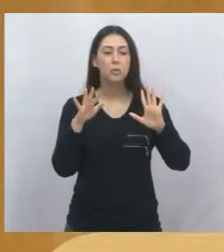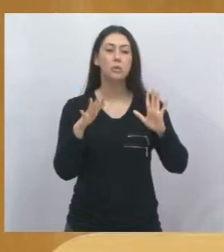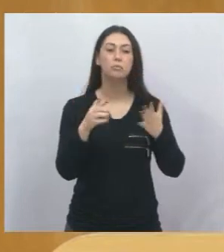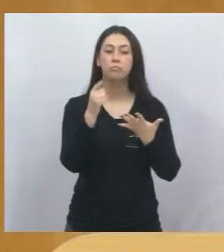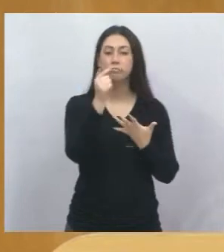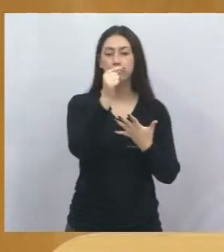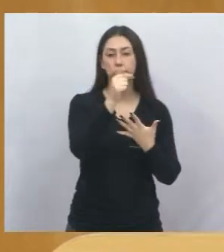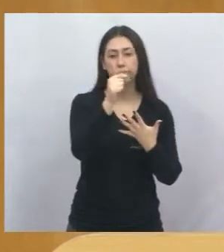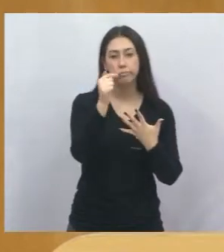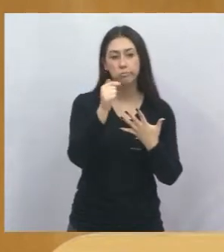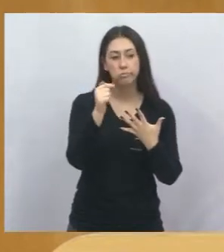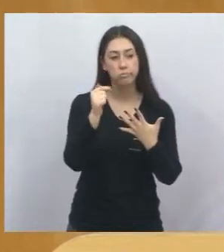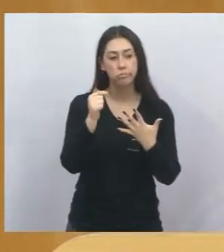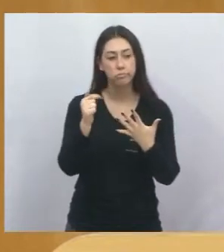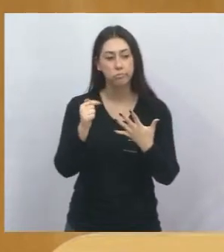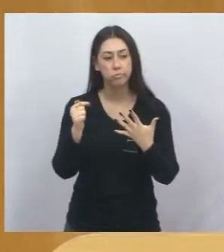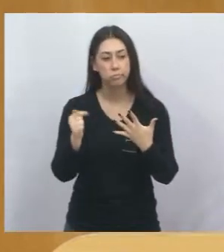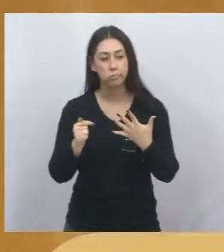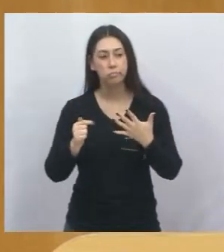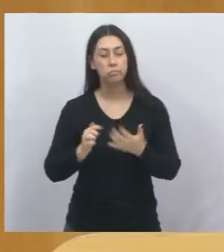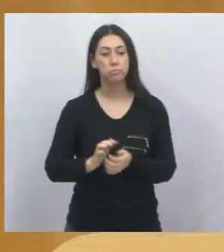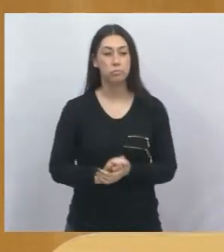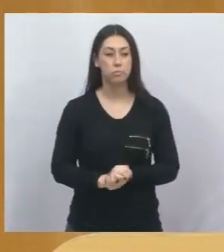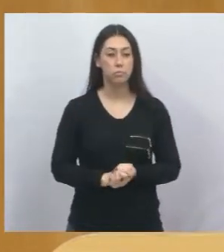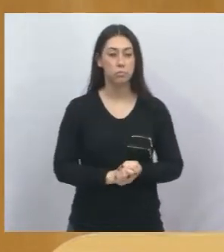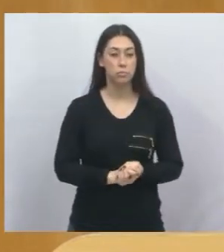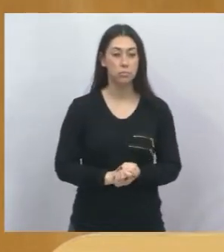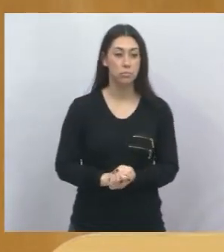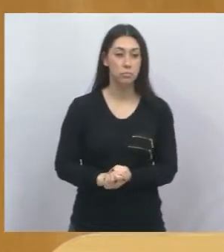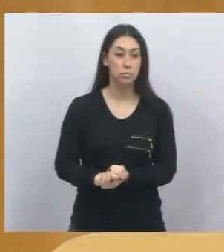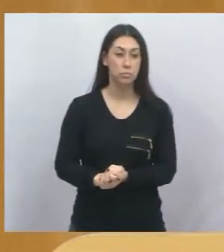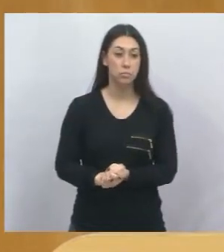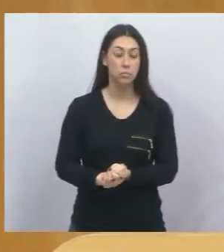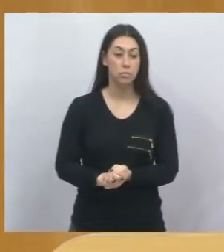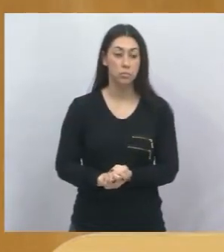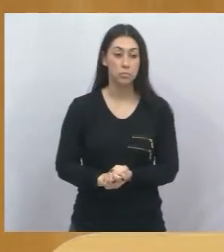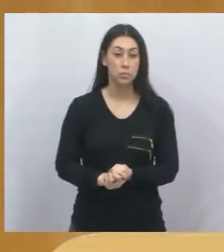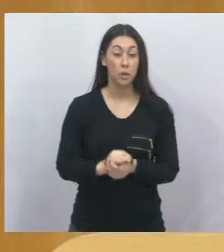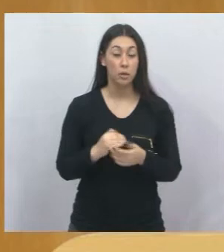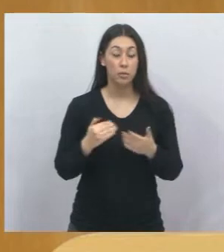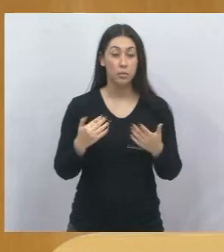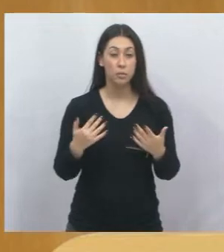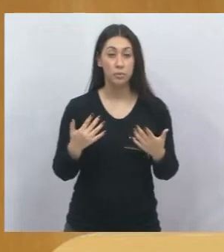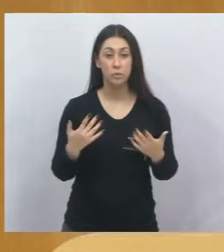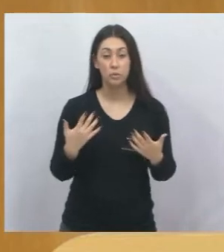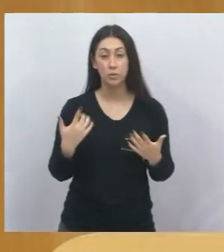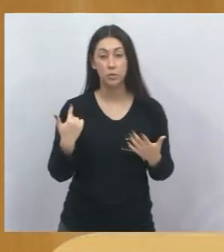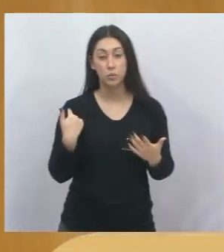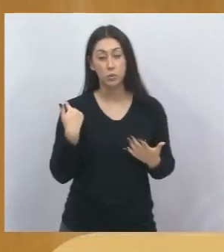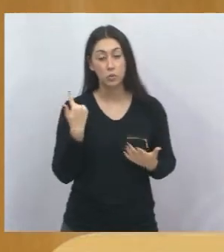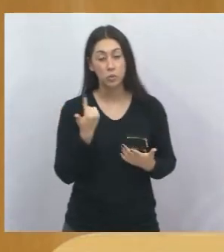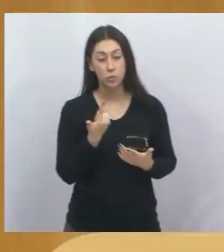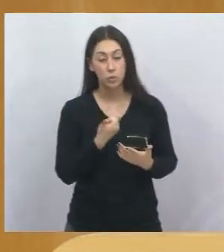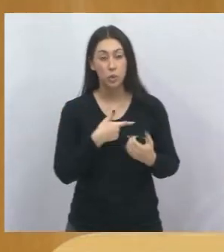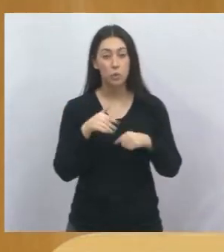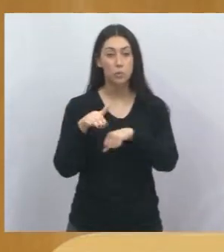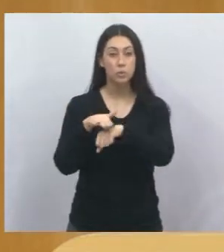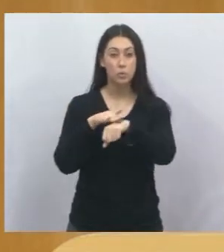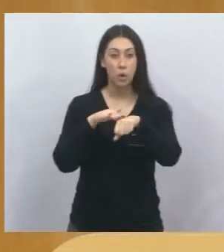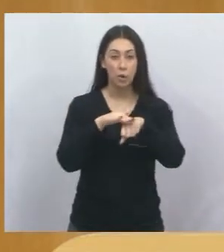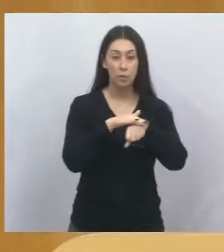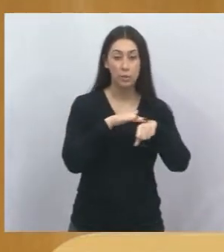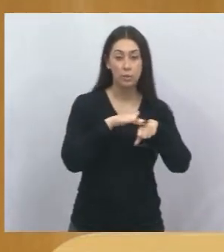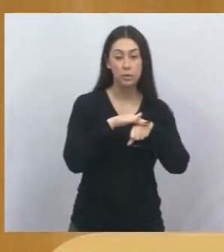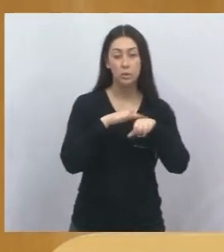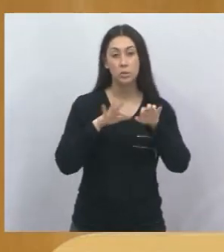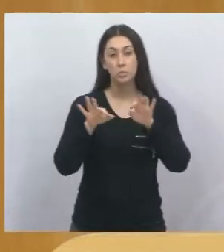os apontamentos do auditor autorial, no qual, nos diálogos e nas